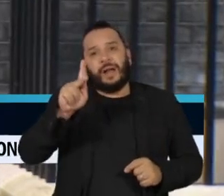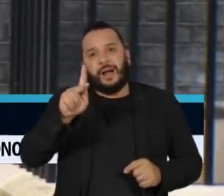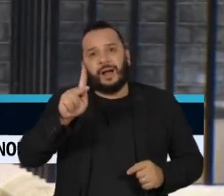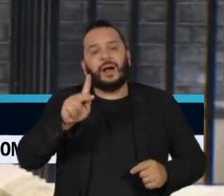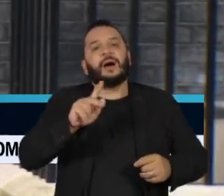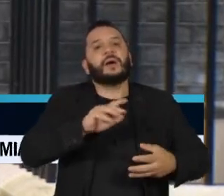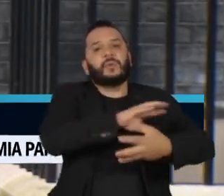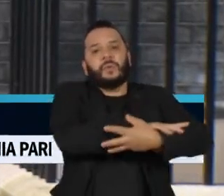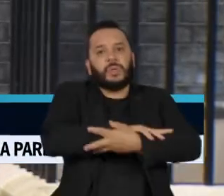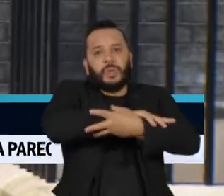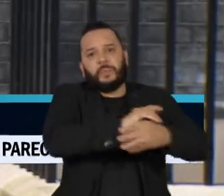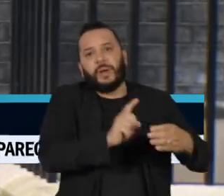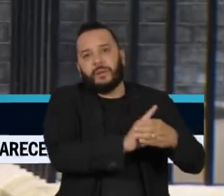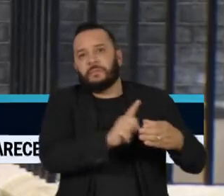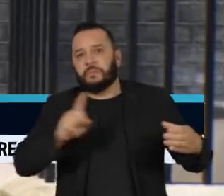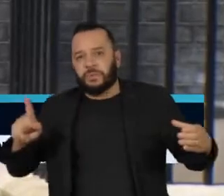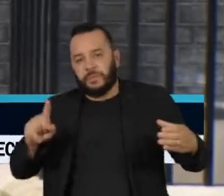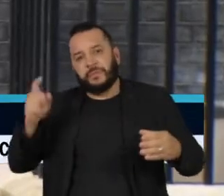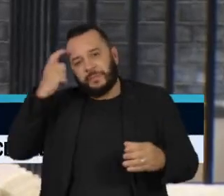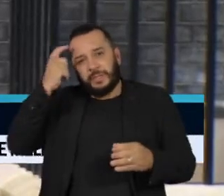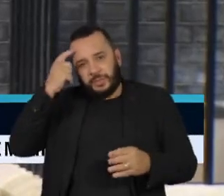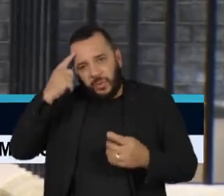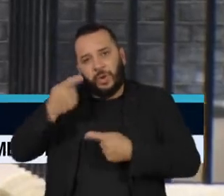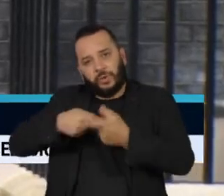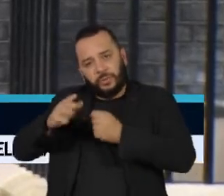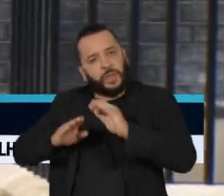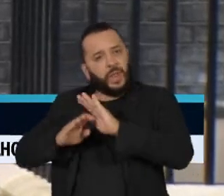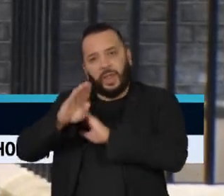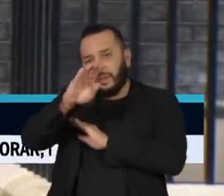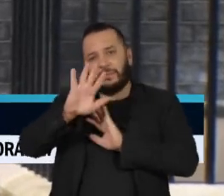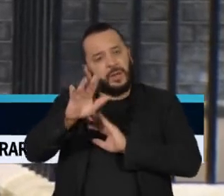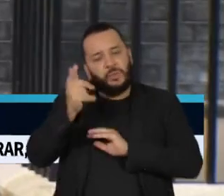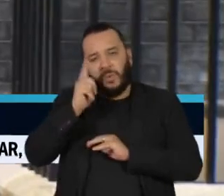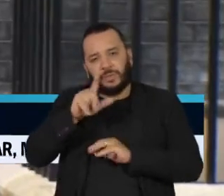econômico, mas não conseguiu entregar o que tinha previsto.